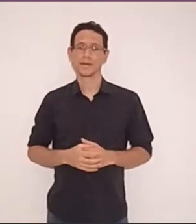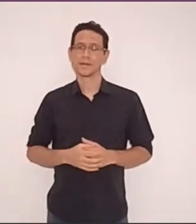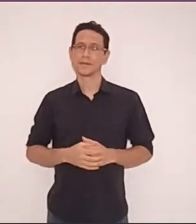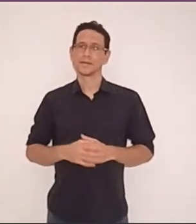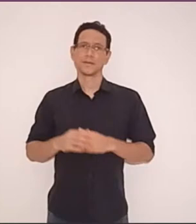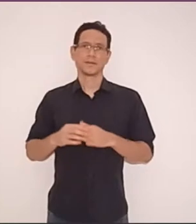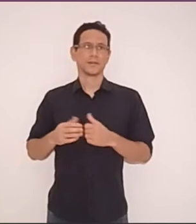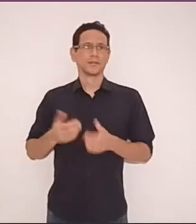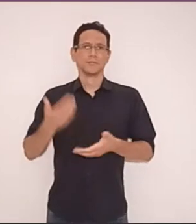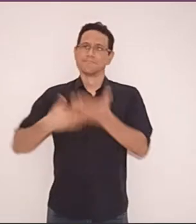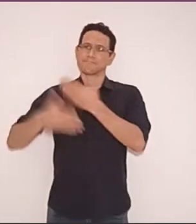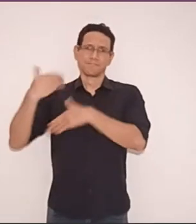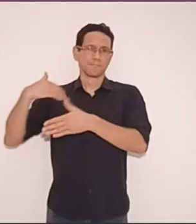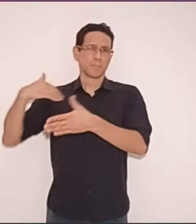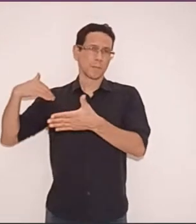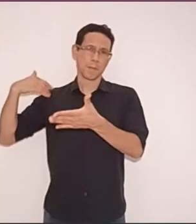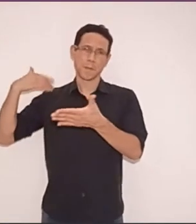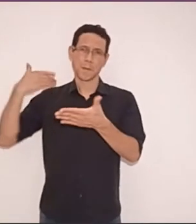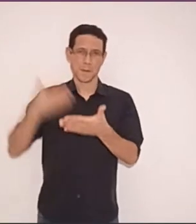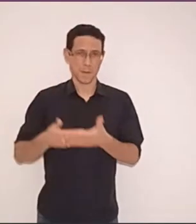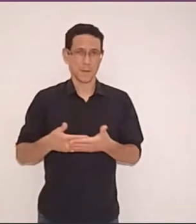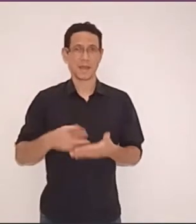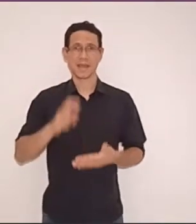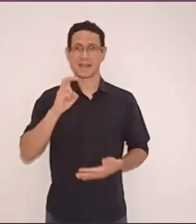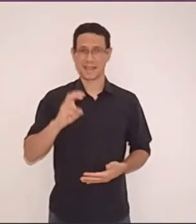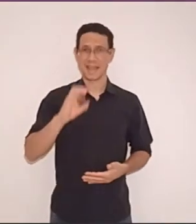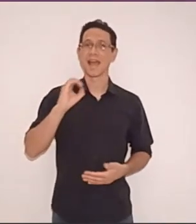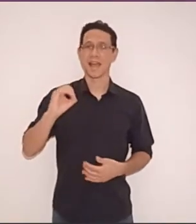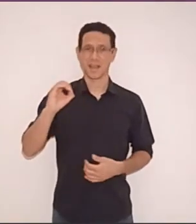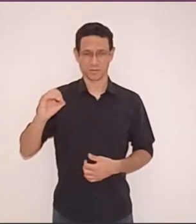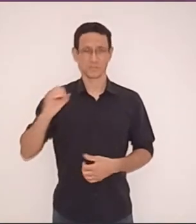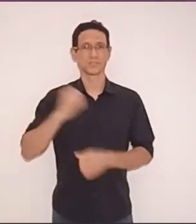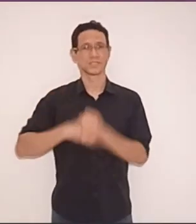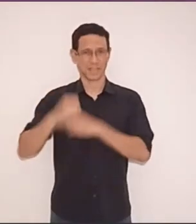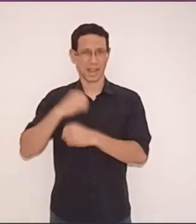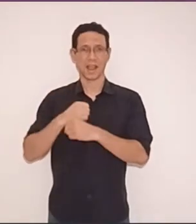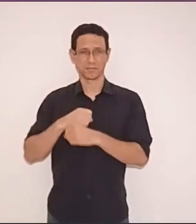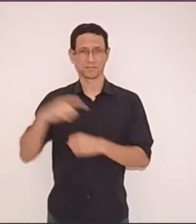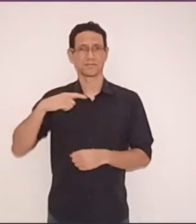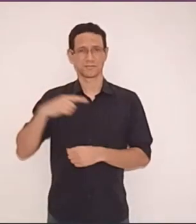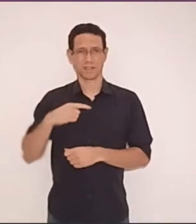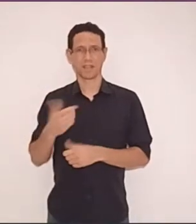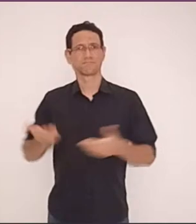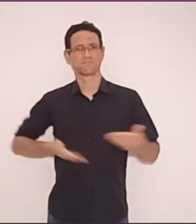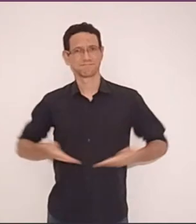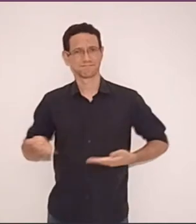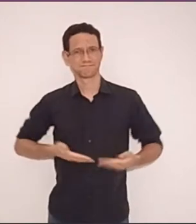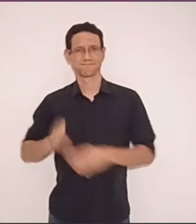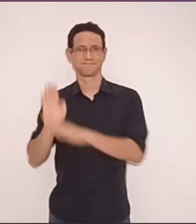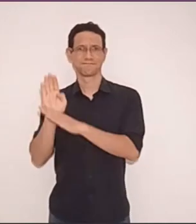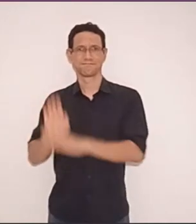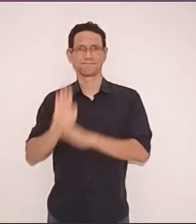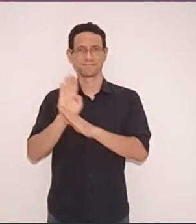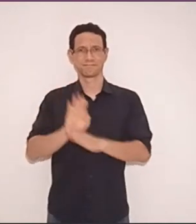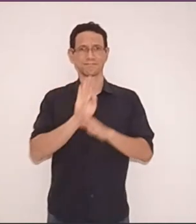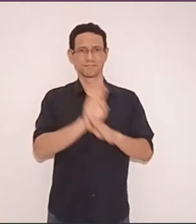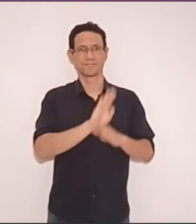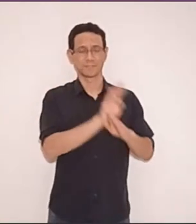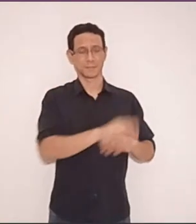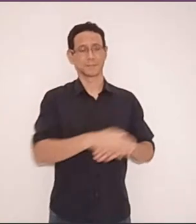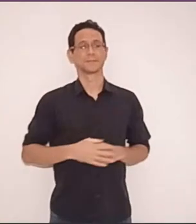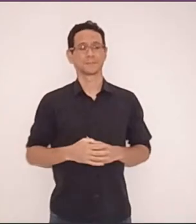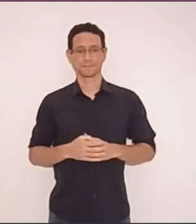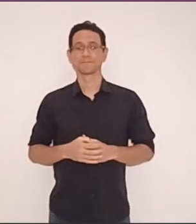alisado né Há 500 anos na existem pessoas servindo esse país então é é um